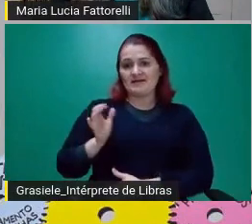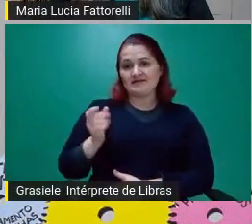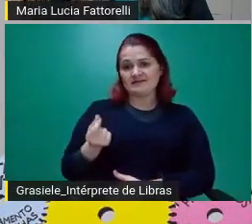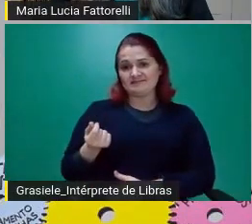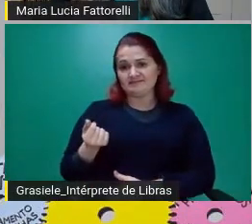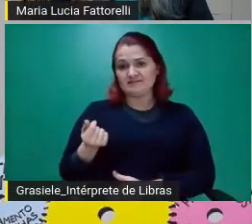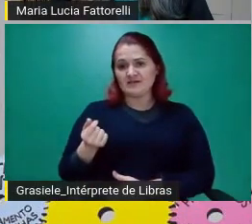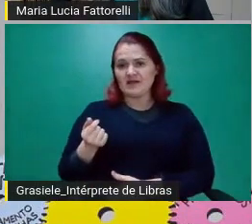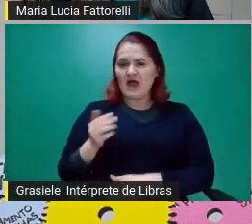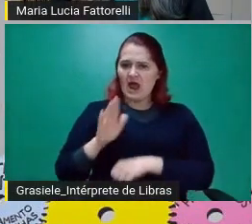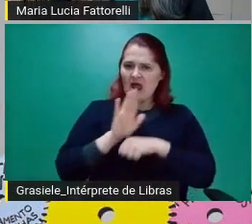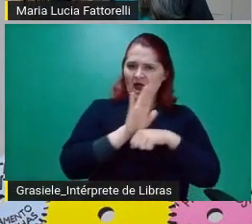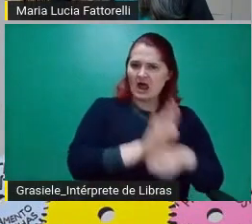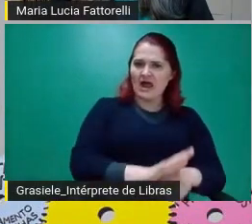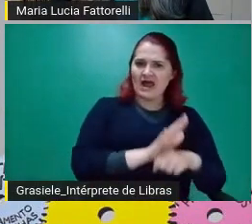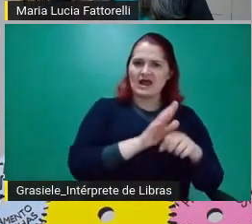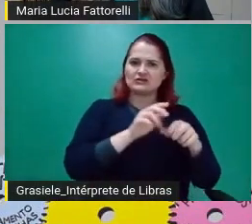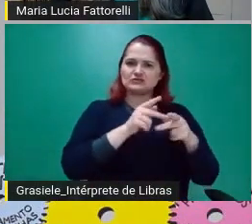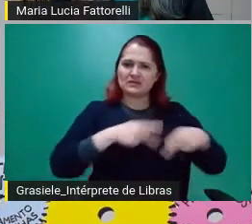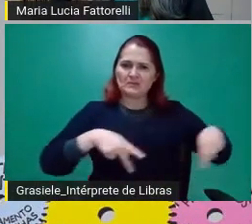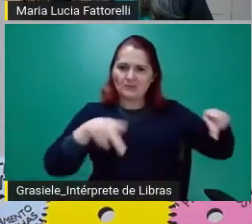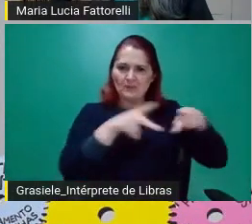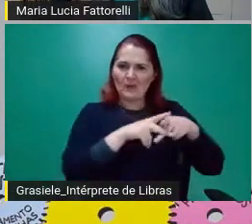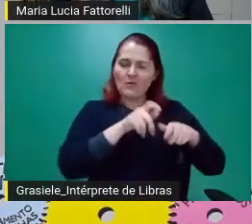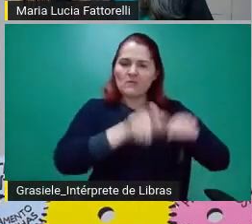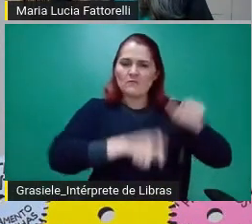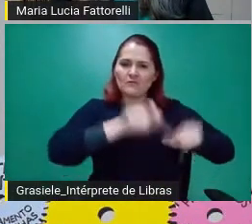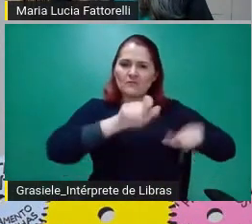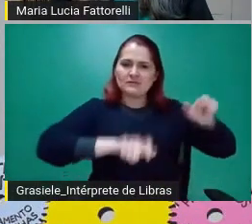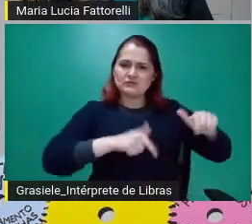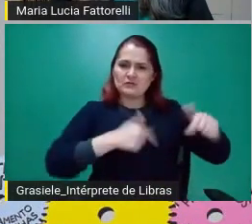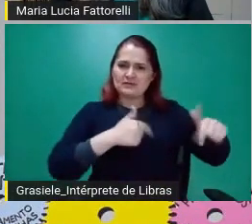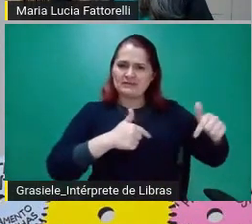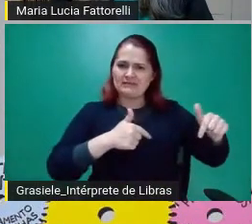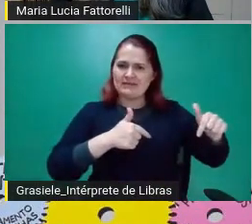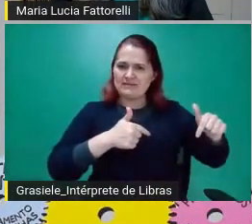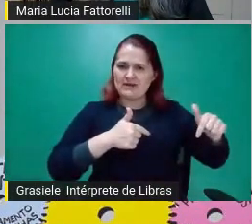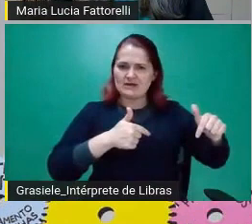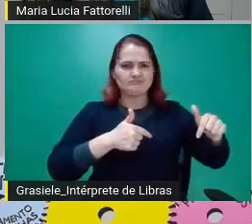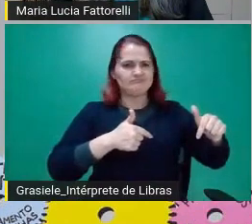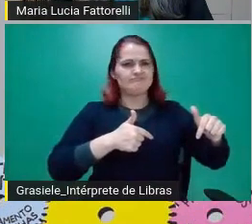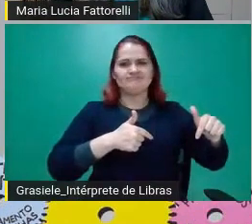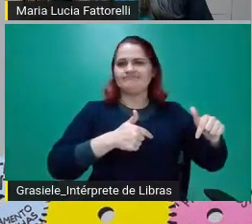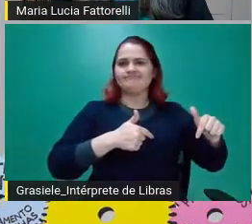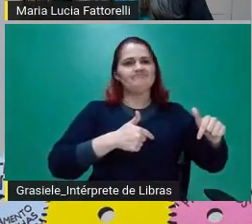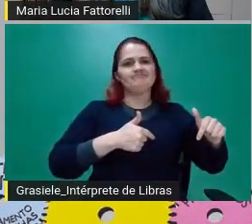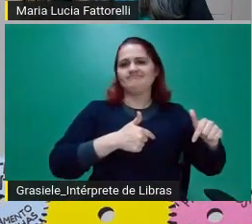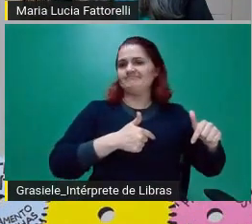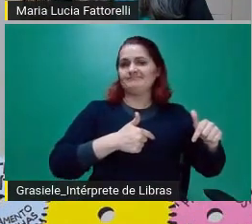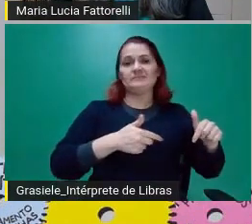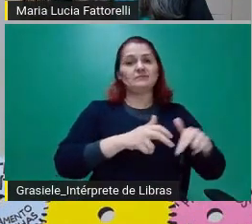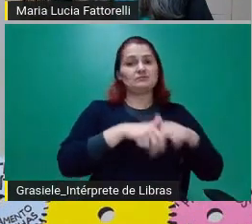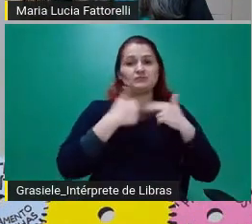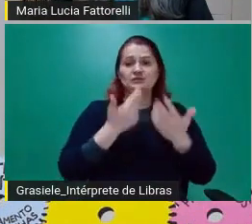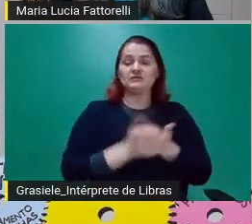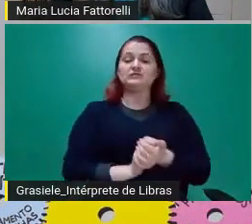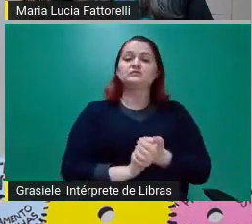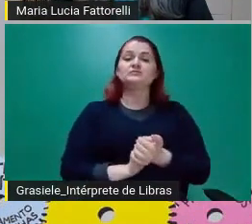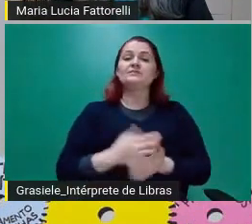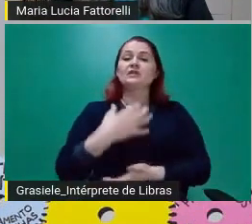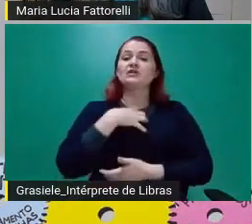As formas clássicas, né, de utilização pelo capitalismo do